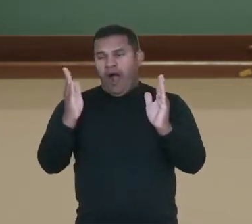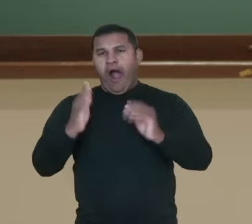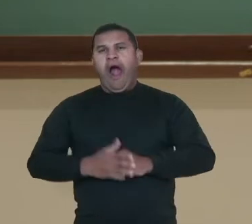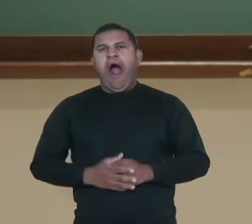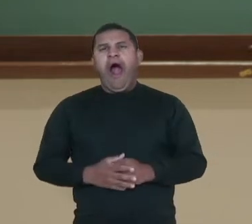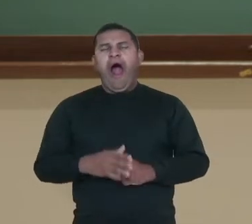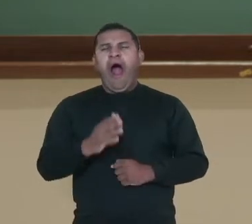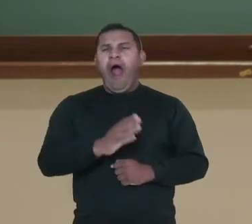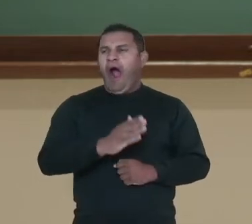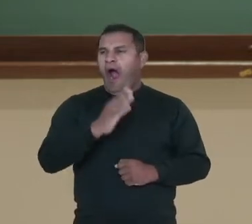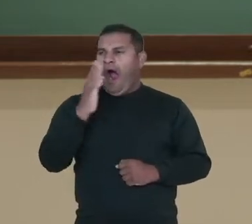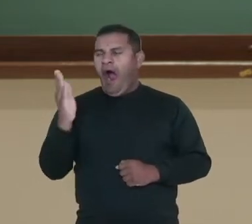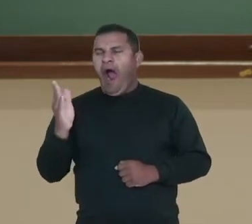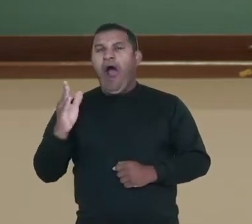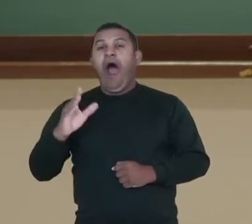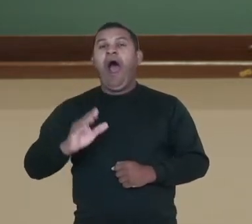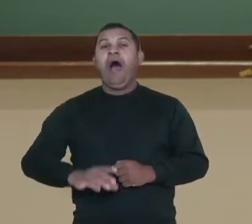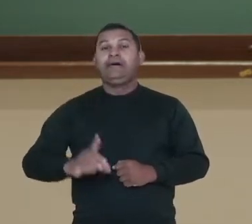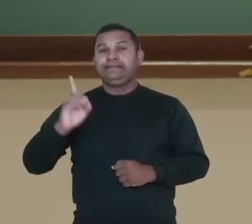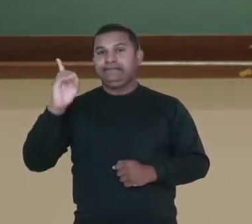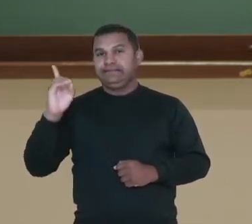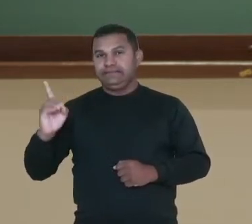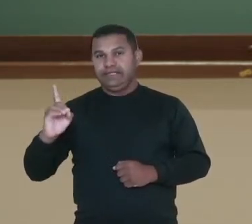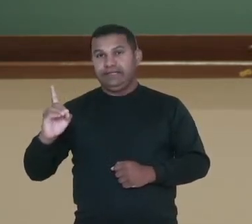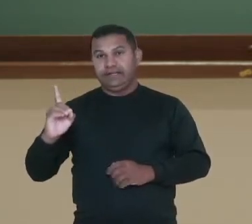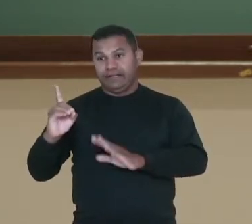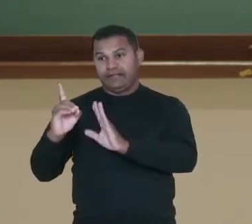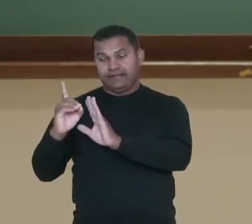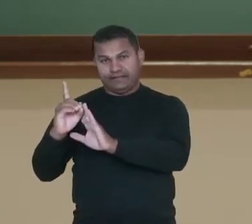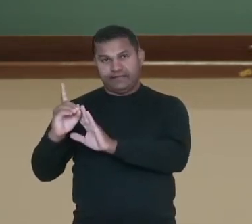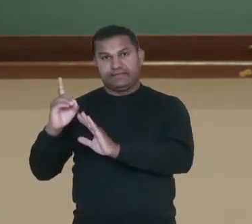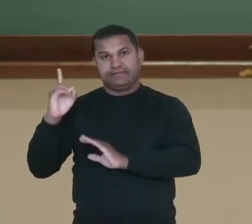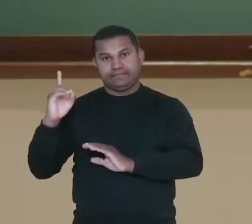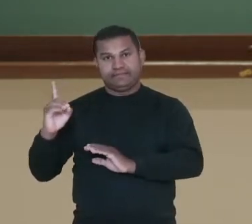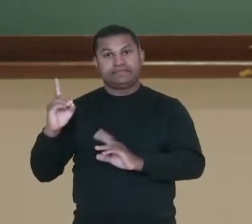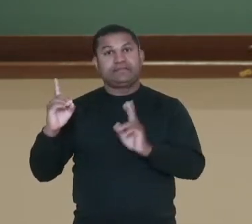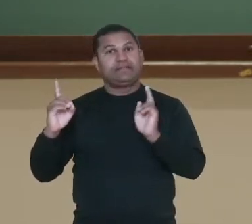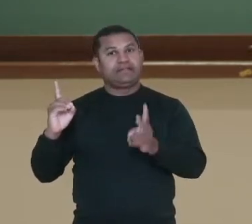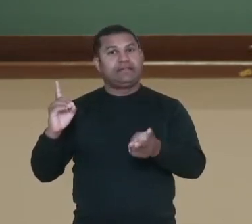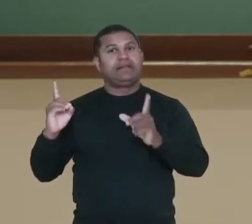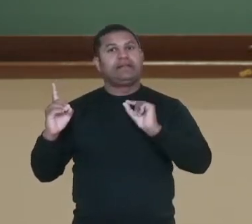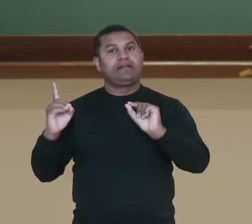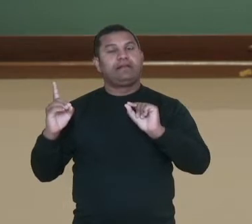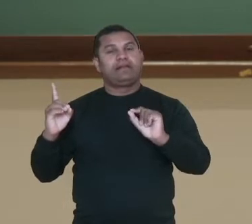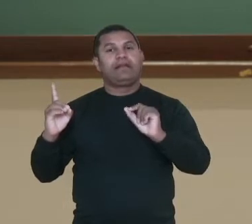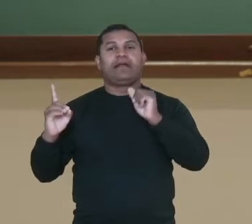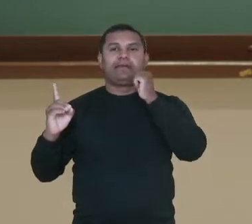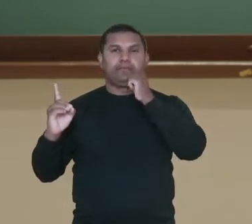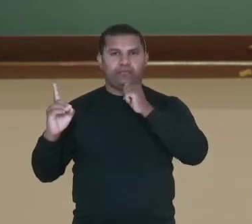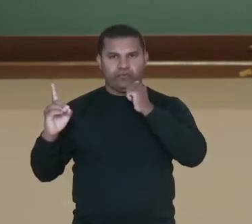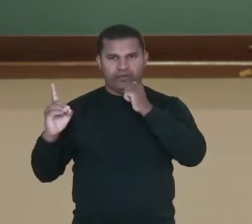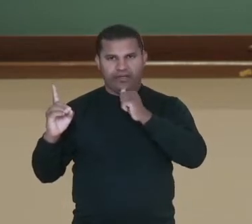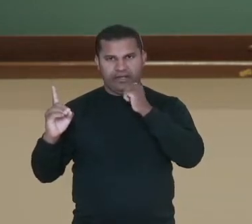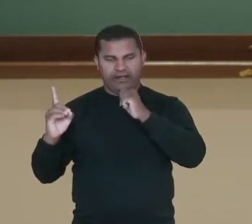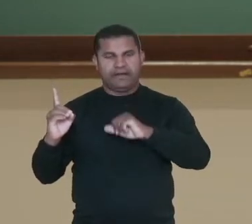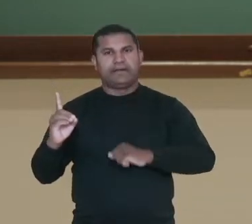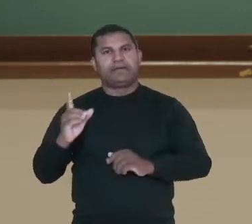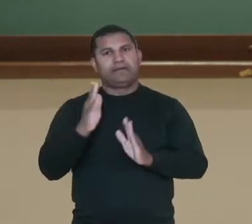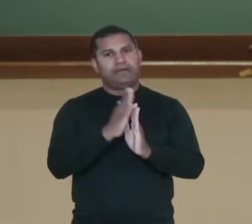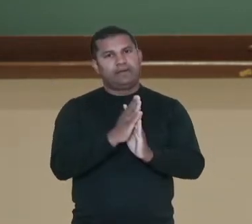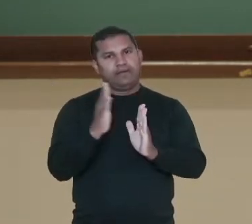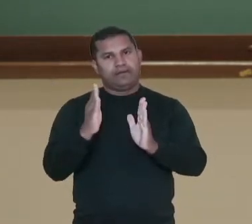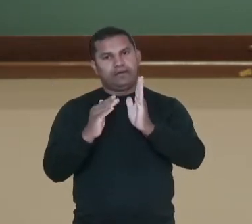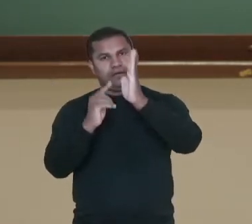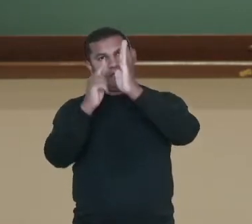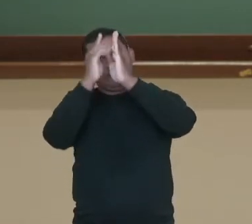sexo feminino, e o lado esquerdo, que é o lado do sexo masculino, ok? Então, da base desse gráfico para